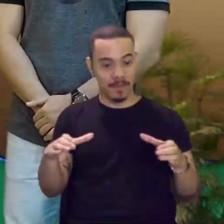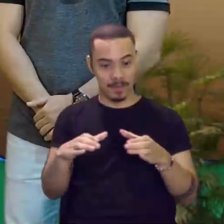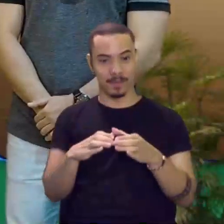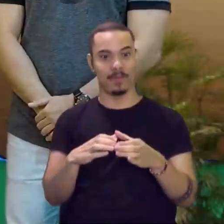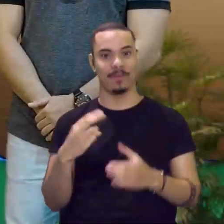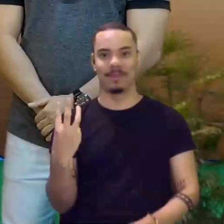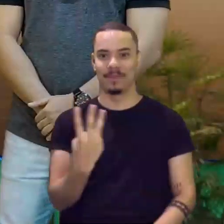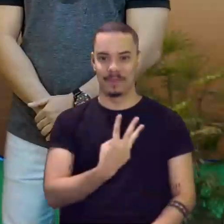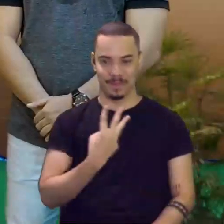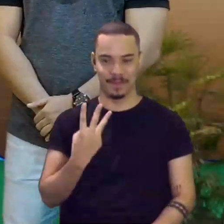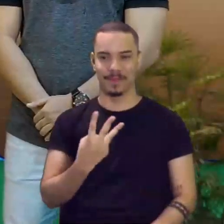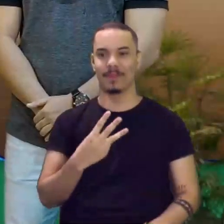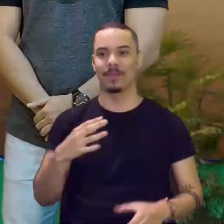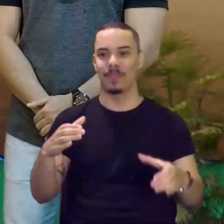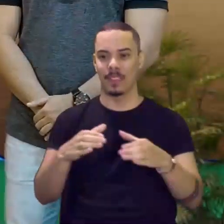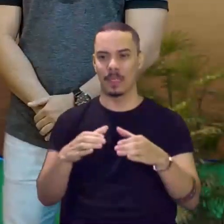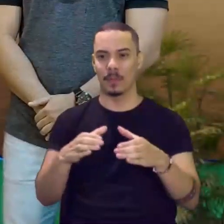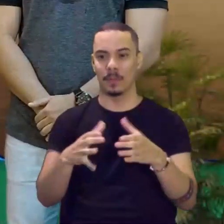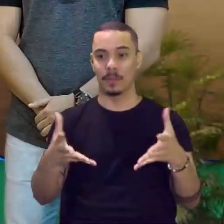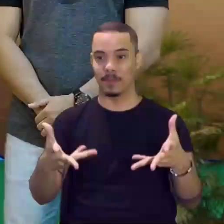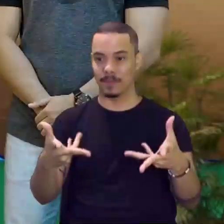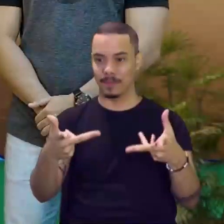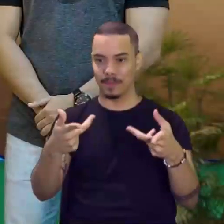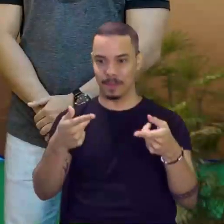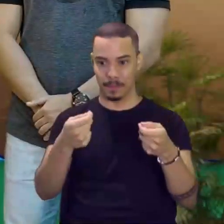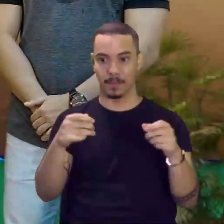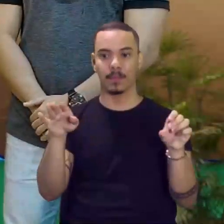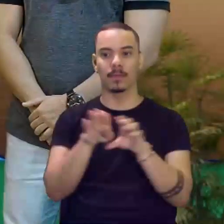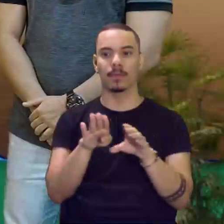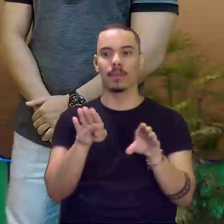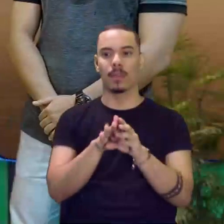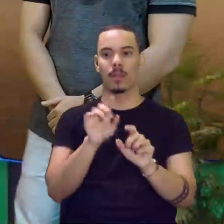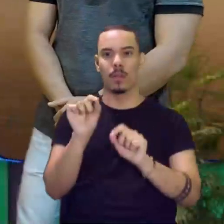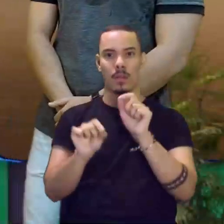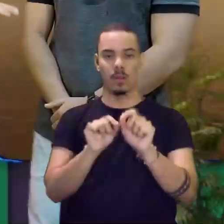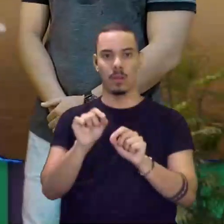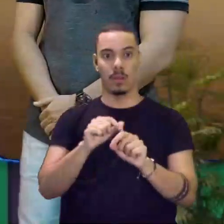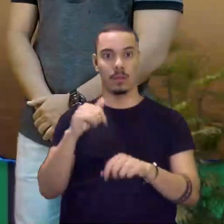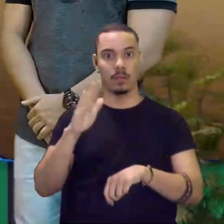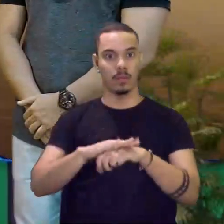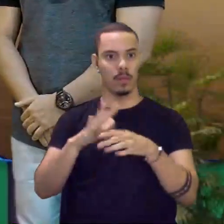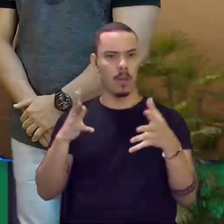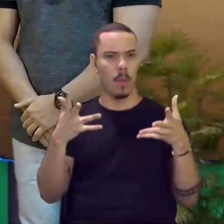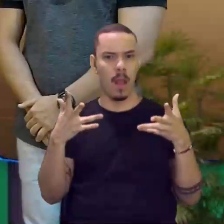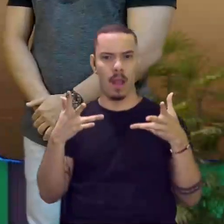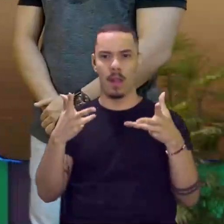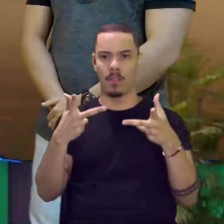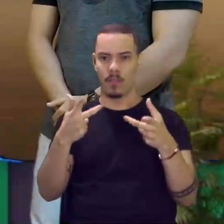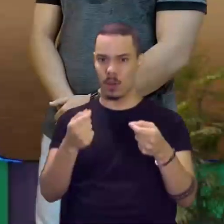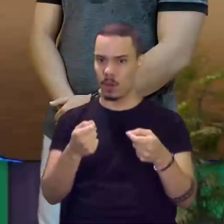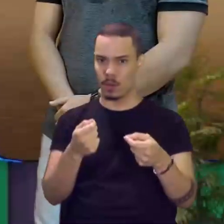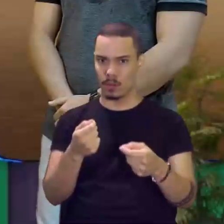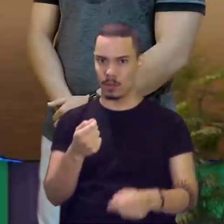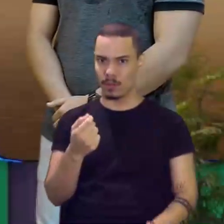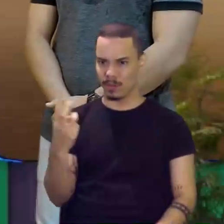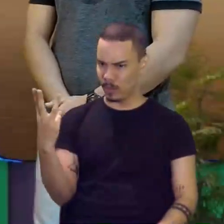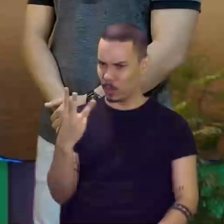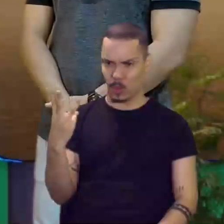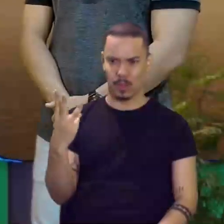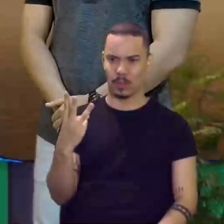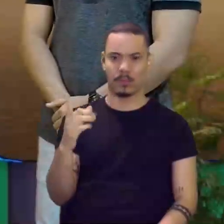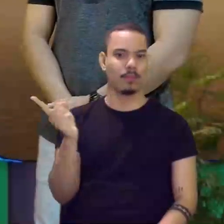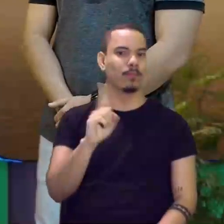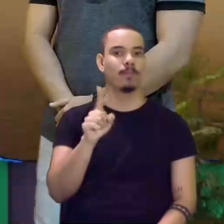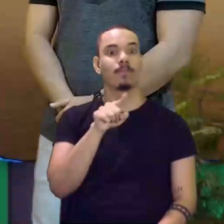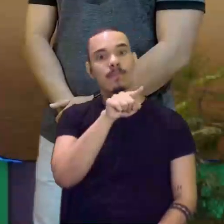equipe maravilhosa e contando com o quê? Com os mais maravilhosos dessa equipe, não somos nós. Não.